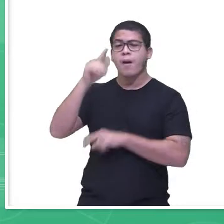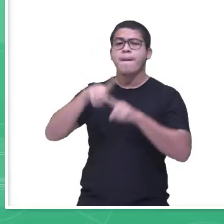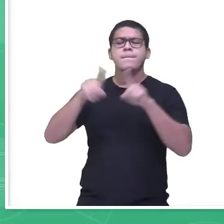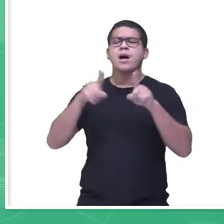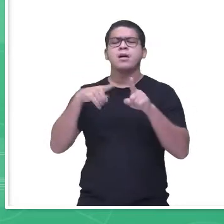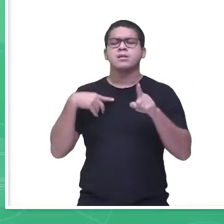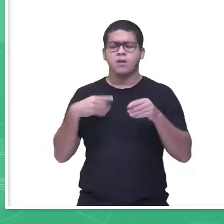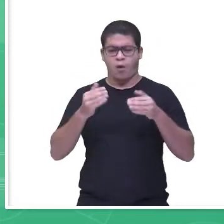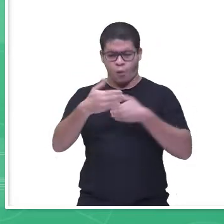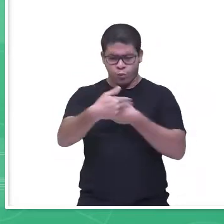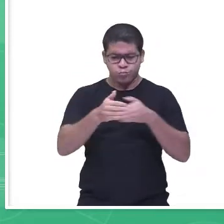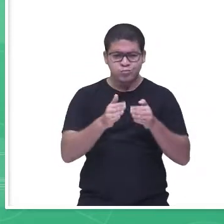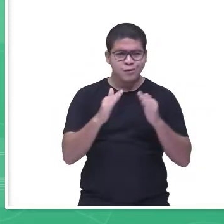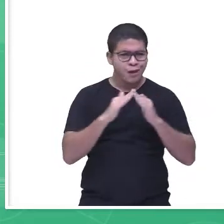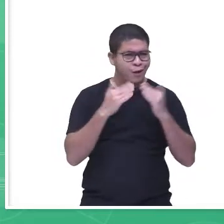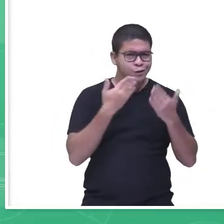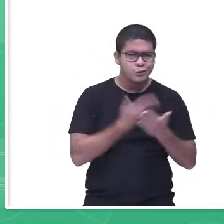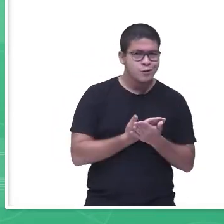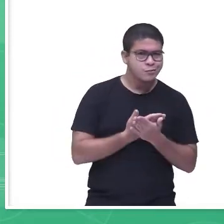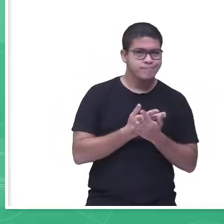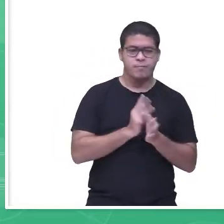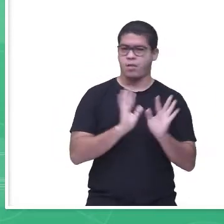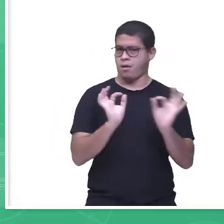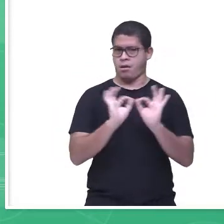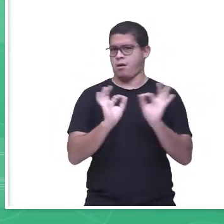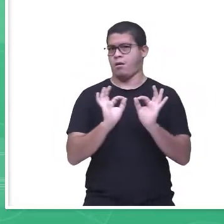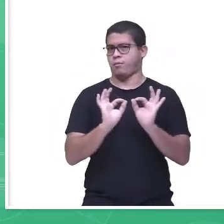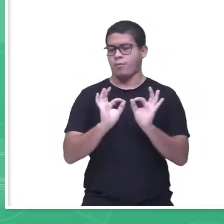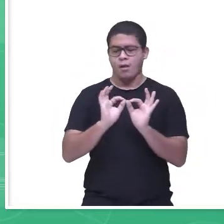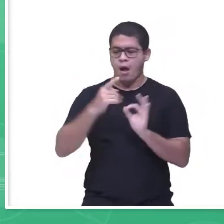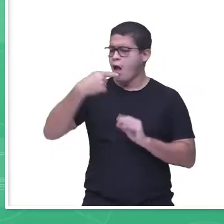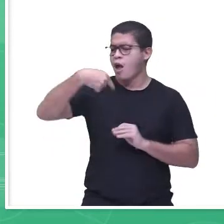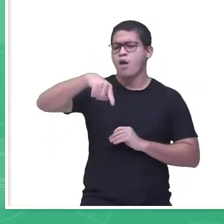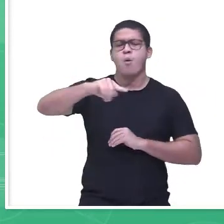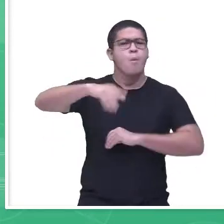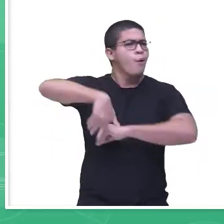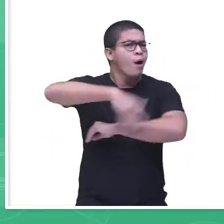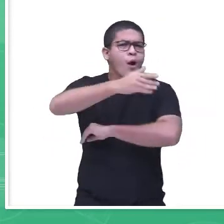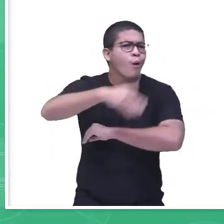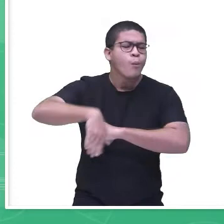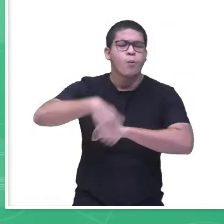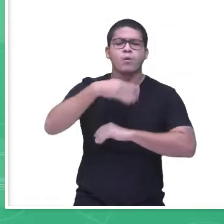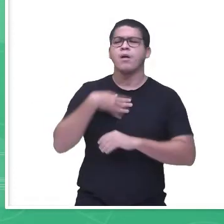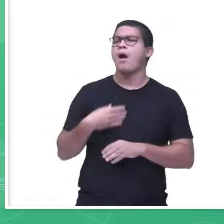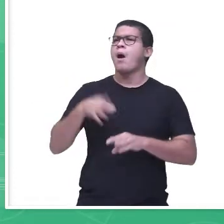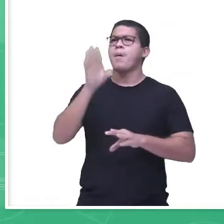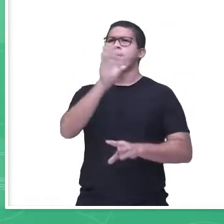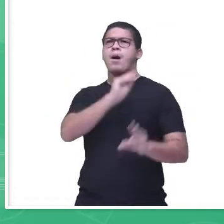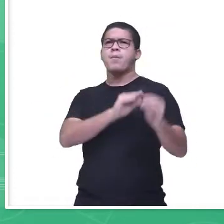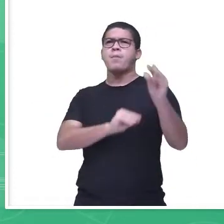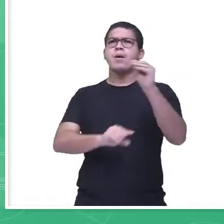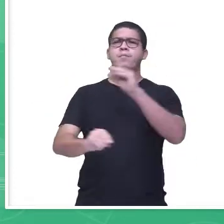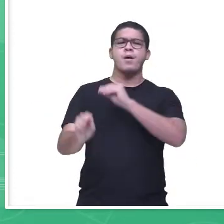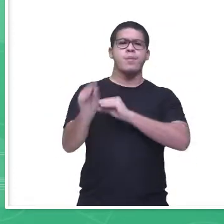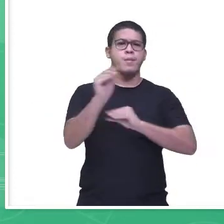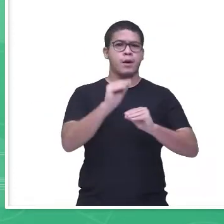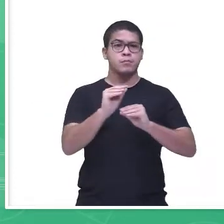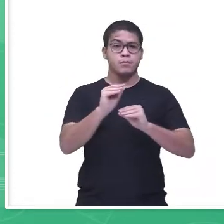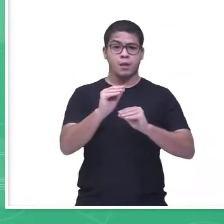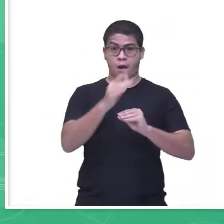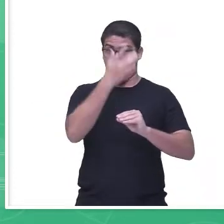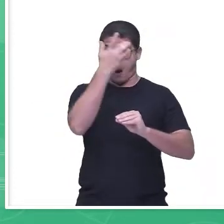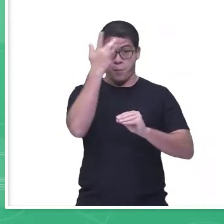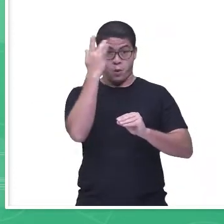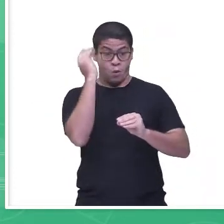que o que os sofistas faziam? Os sofistas, eles ensinavam pagando um preço.